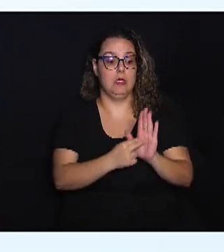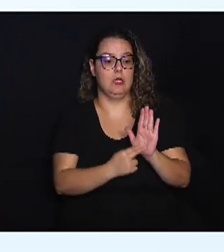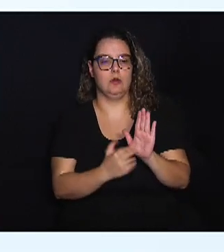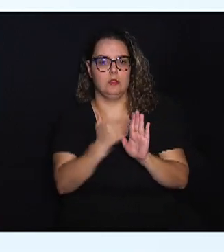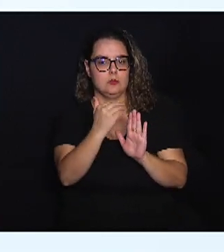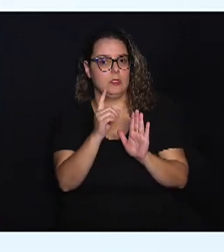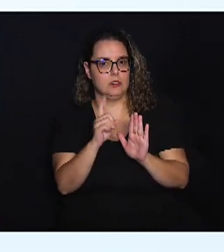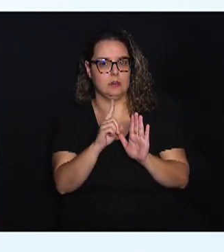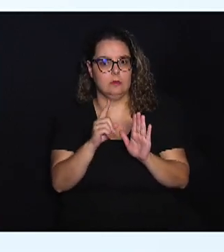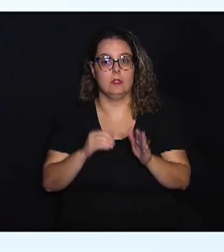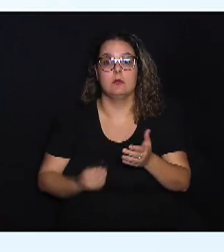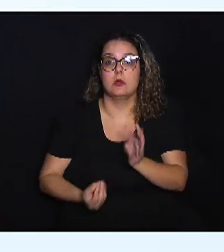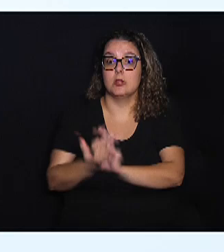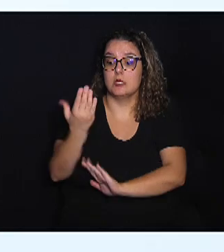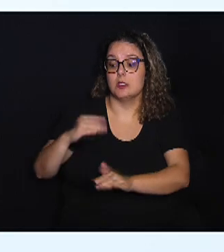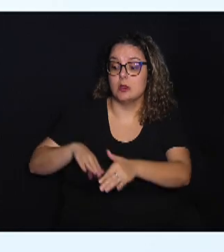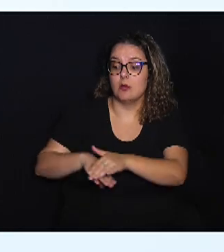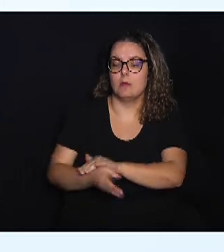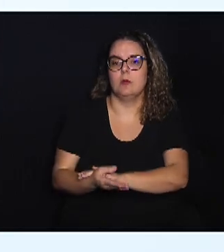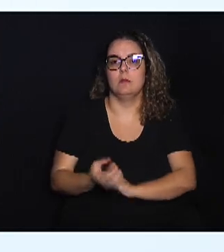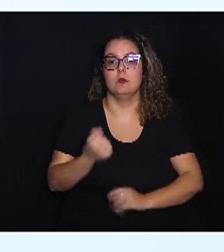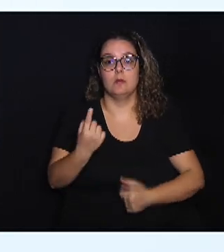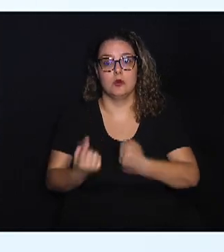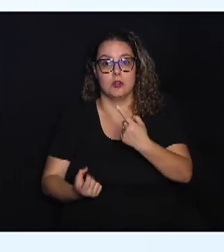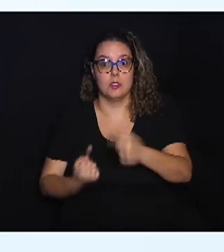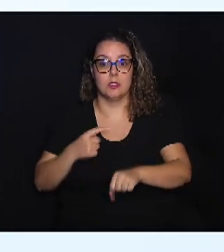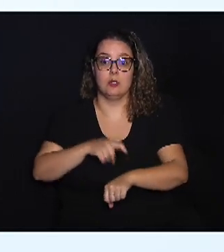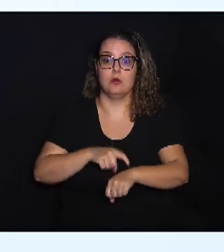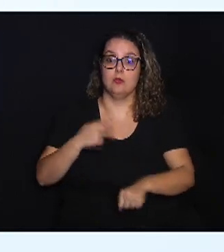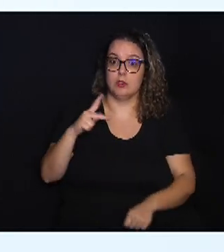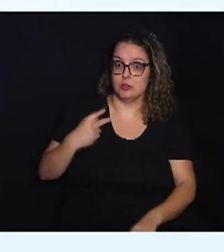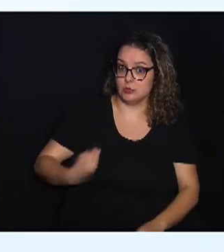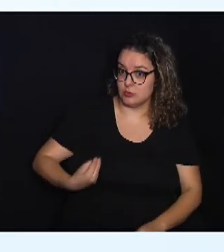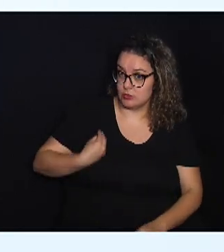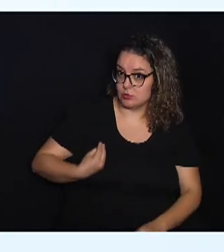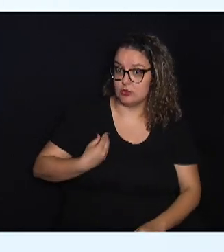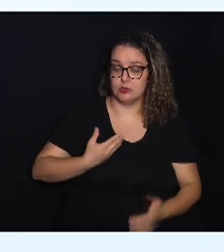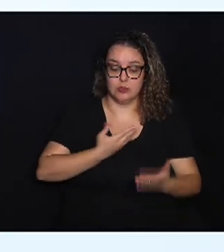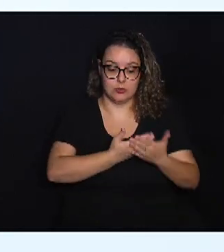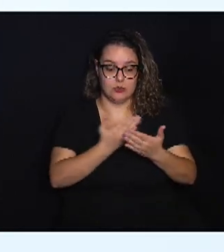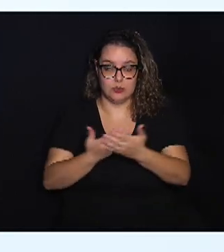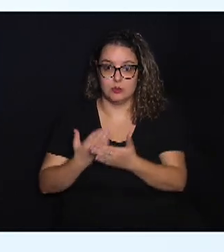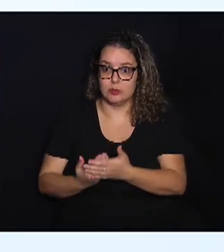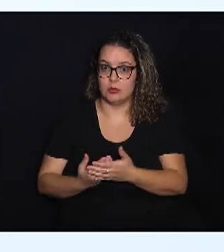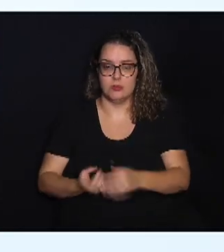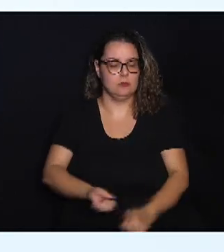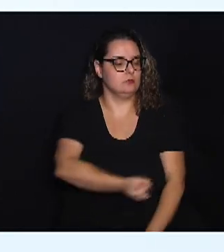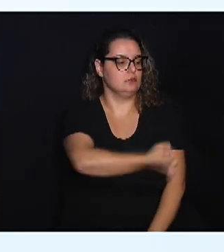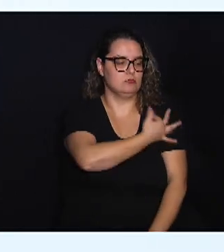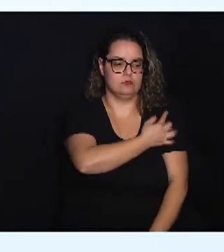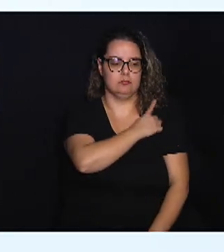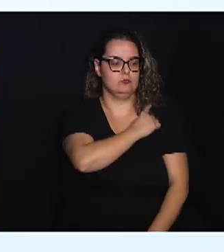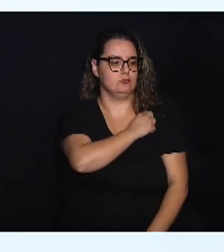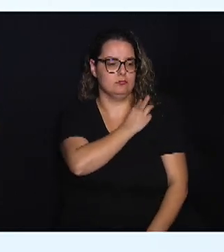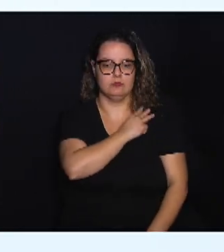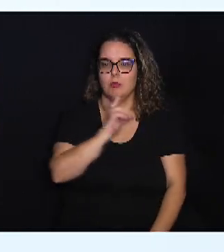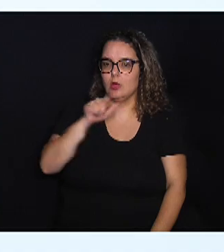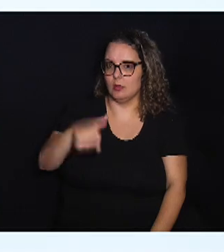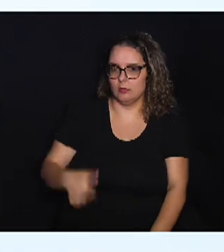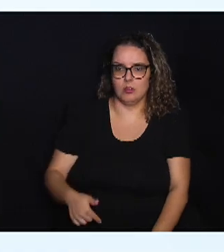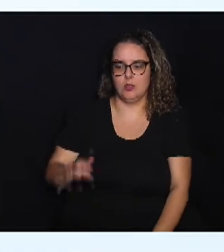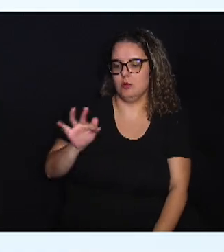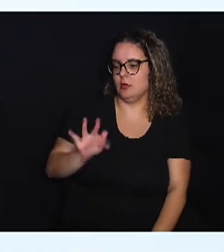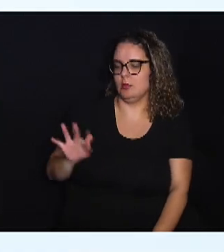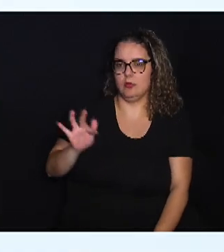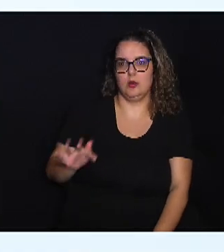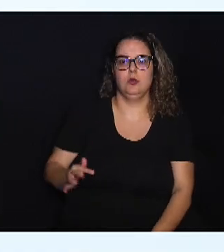para criar o hábito. Porque em algum momento na sua vida de estudante, seja no ensino médio ou seja depois na universidade, no